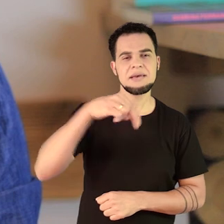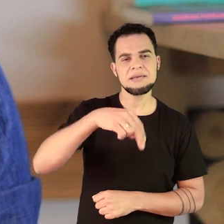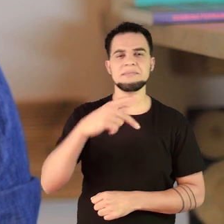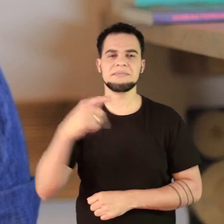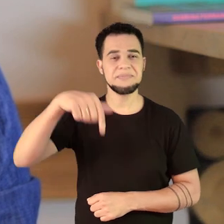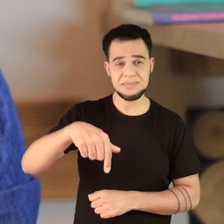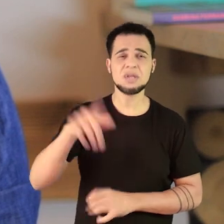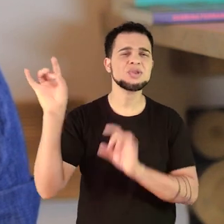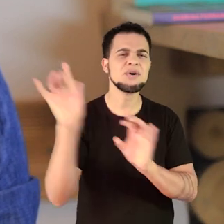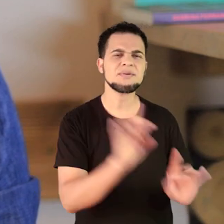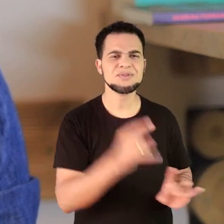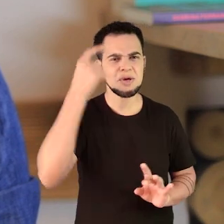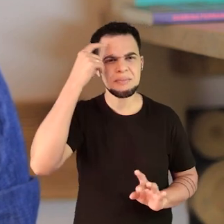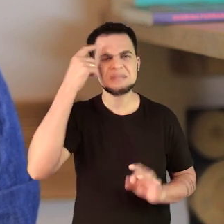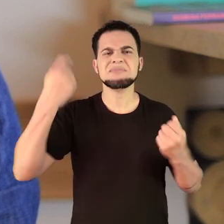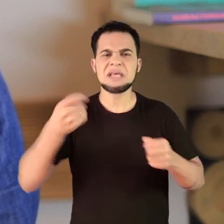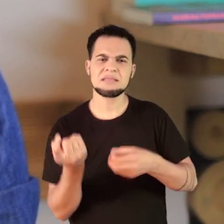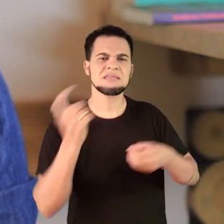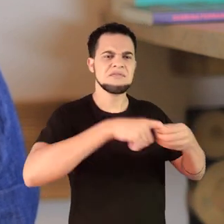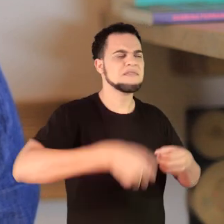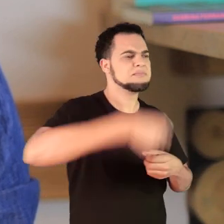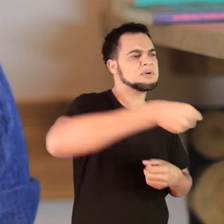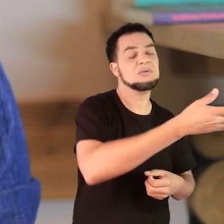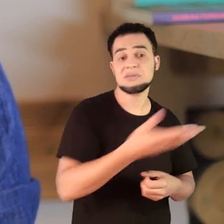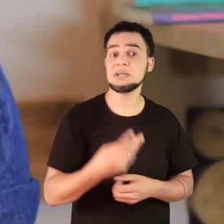não tenho um só dia que não morra de medo de ter que devolver a bolsa.